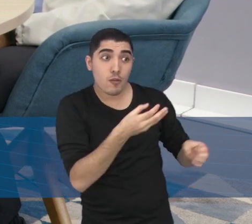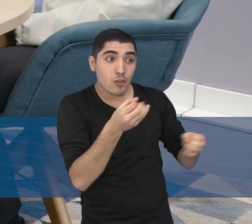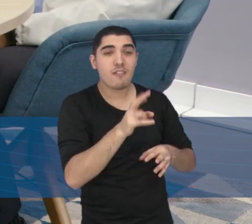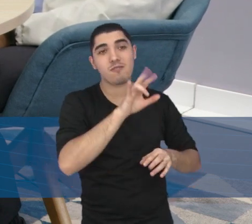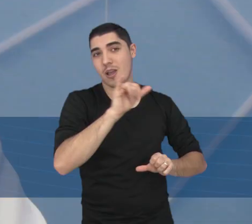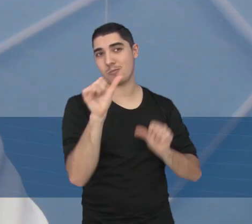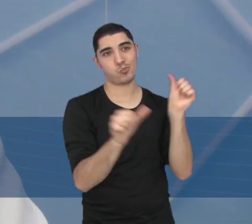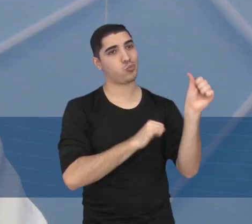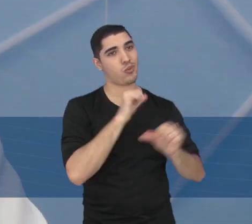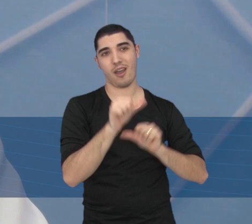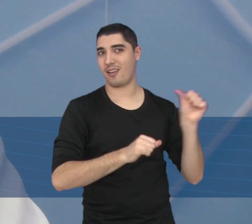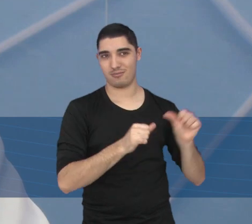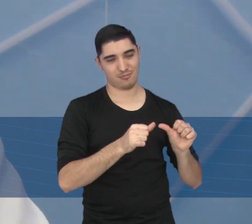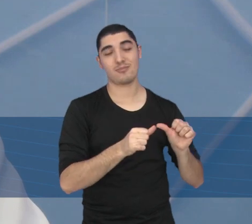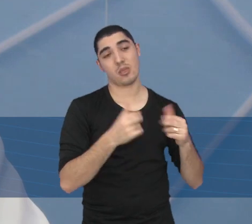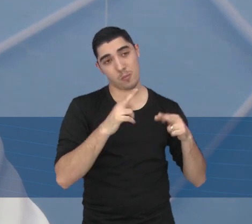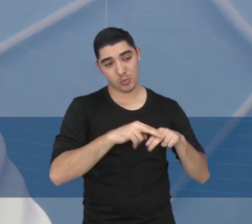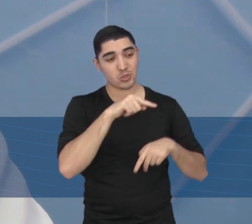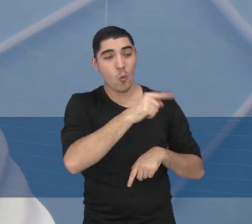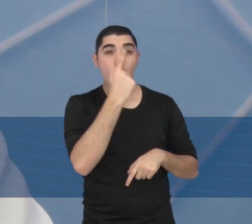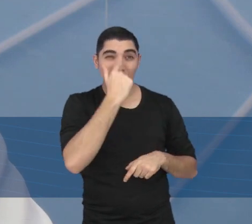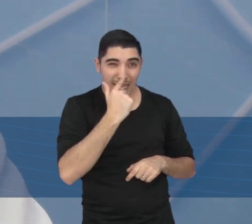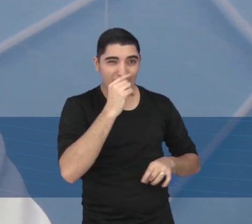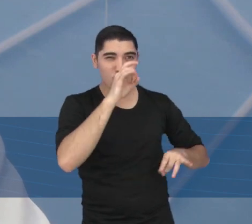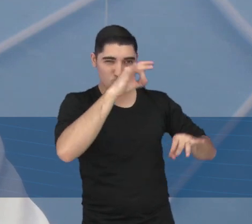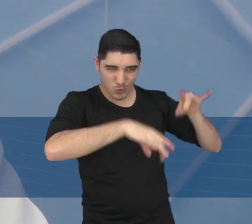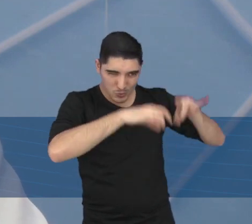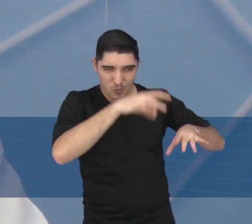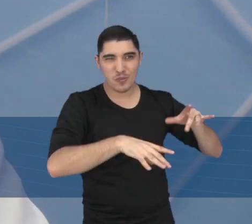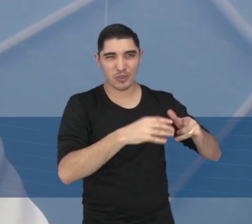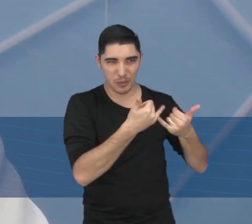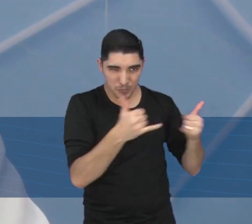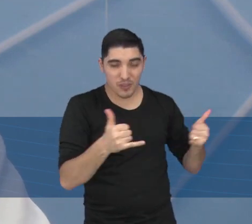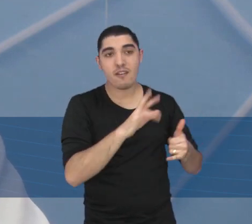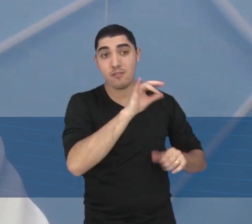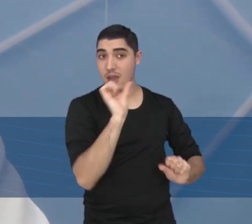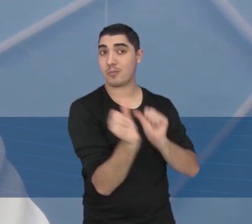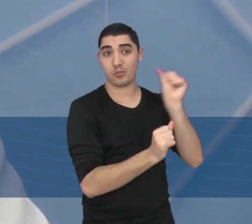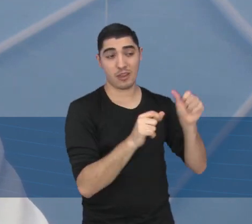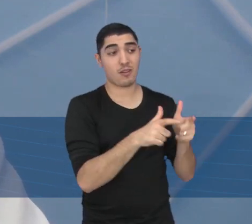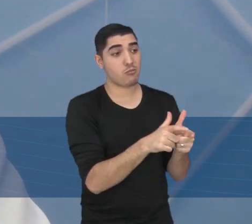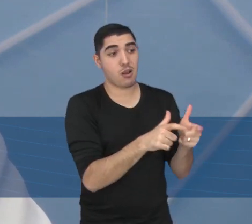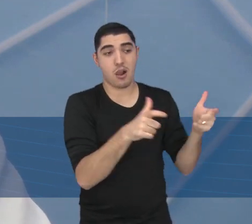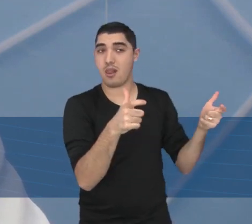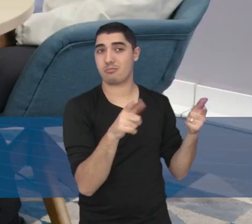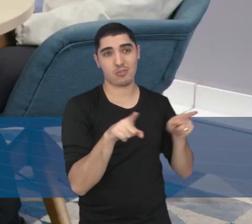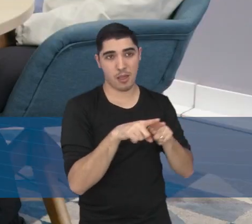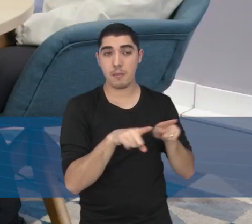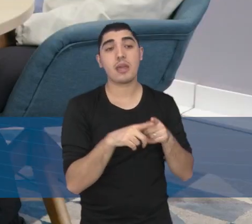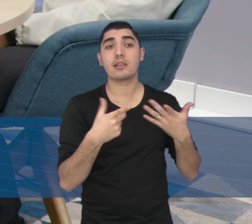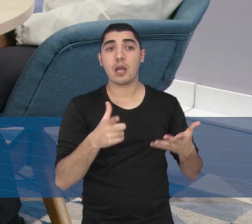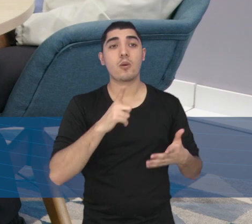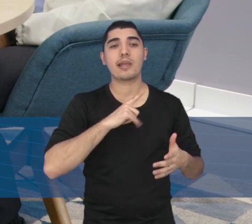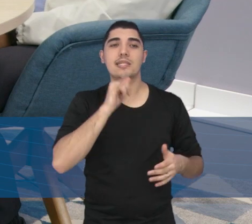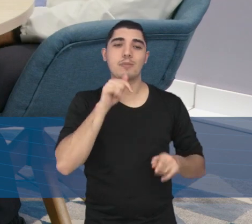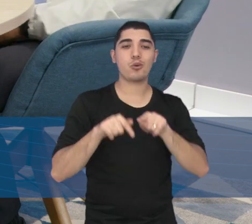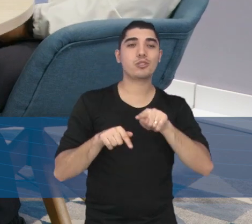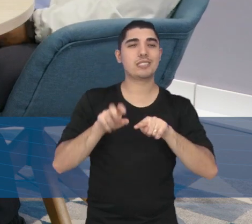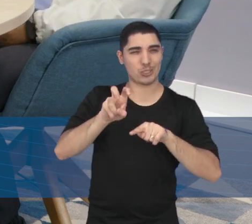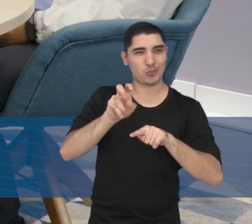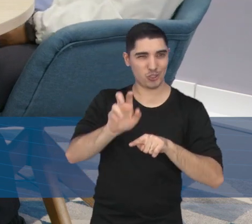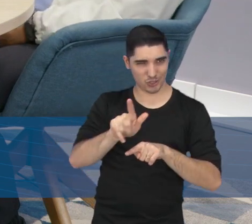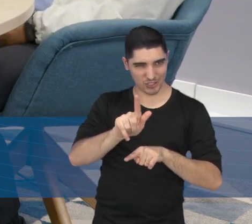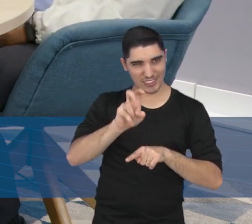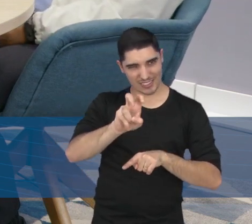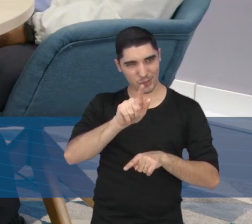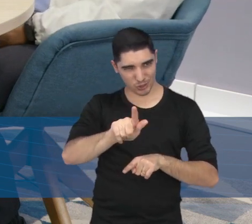do próprio setor, né? Que é um setor tecnológico que está sempre buscando a inovação. Então, com 5G vai ter vários sensores conectando as